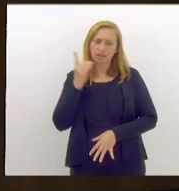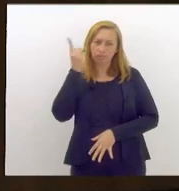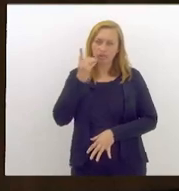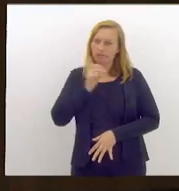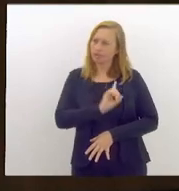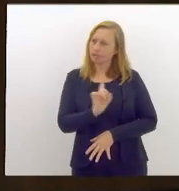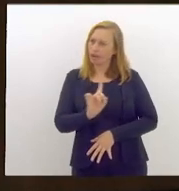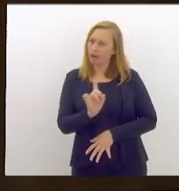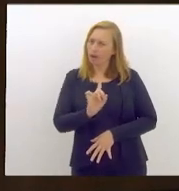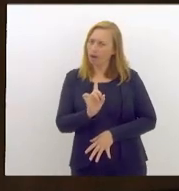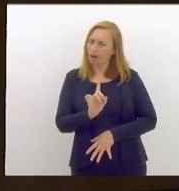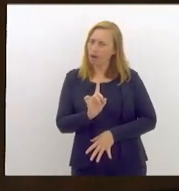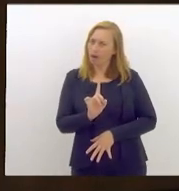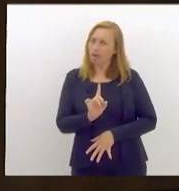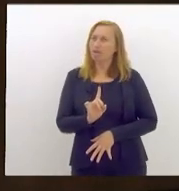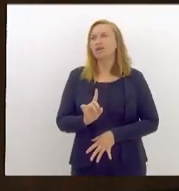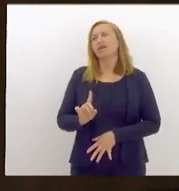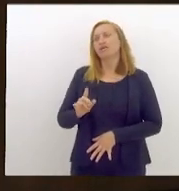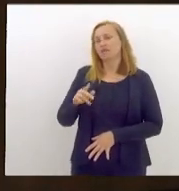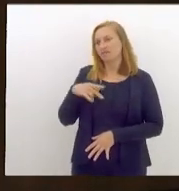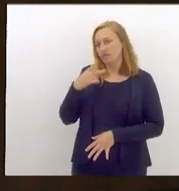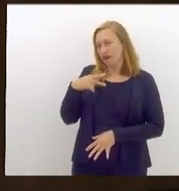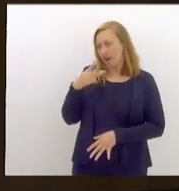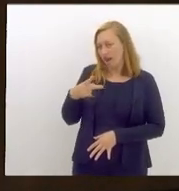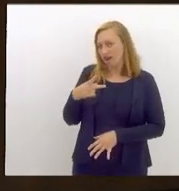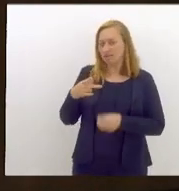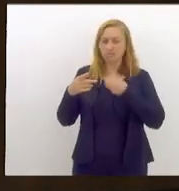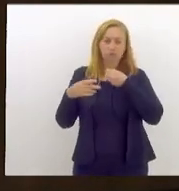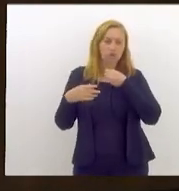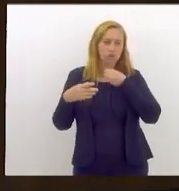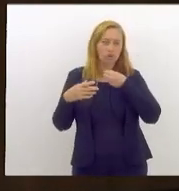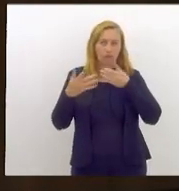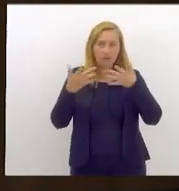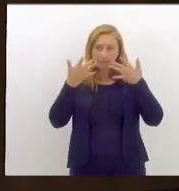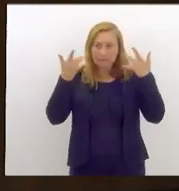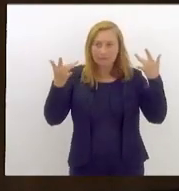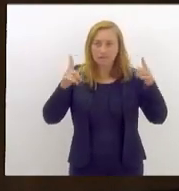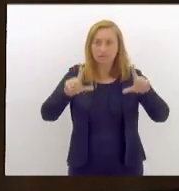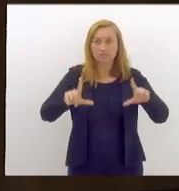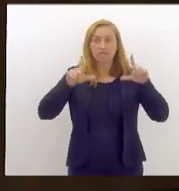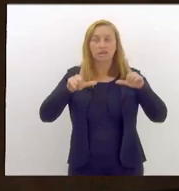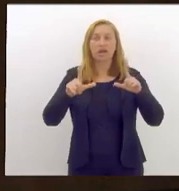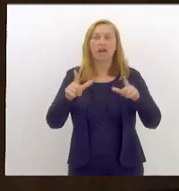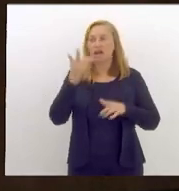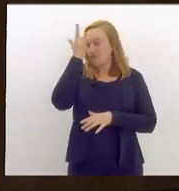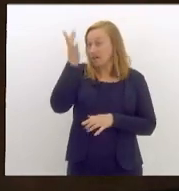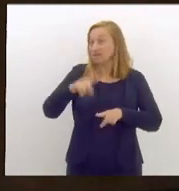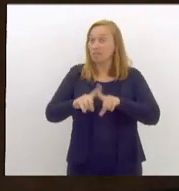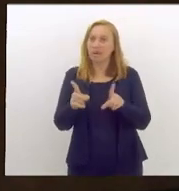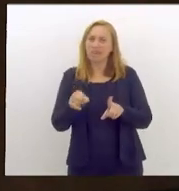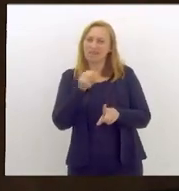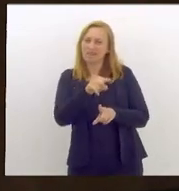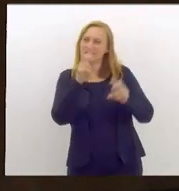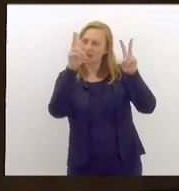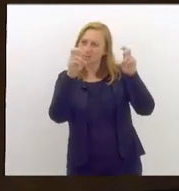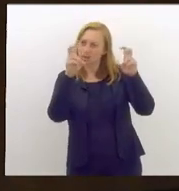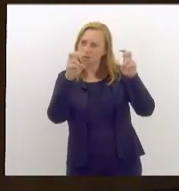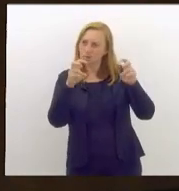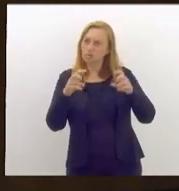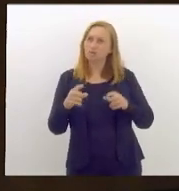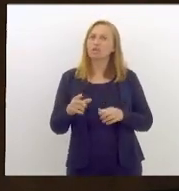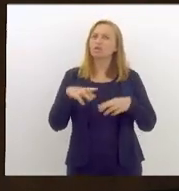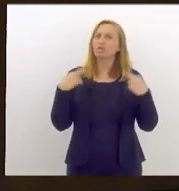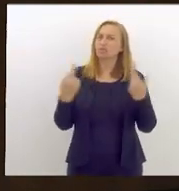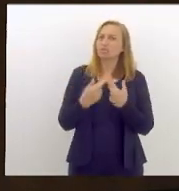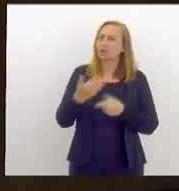Deputado fazer moralista e fazer bravata no microfone pras redes sociais é muito fácil agora essa matéria foi objeto de uma audiência